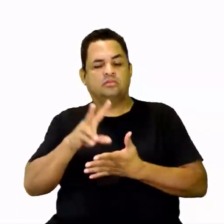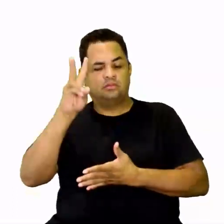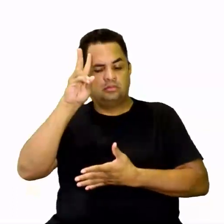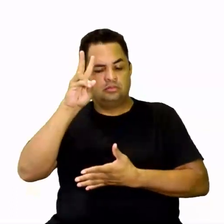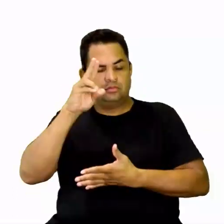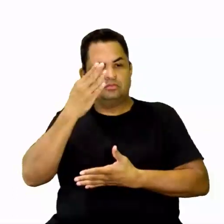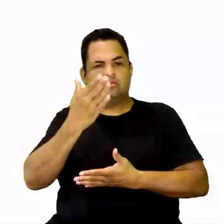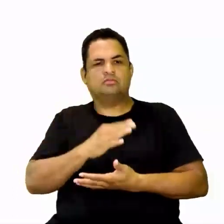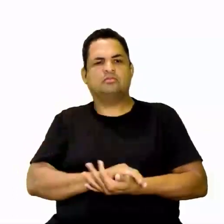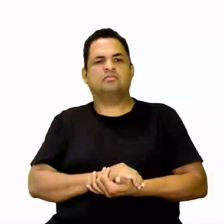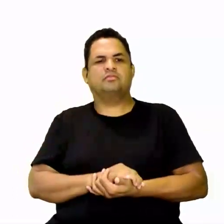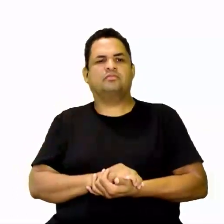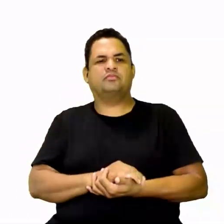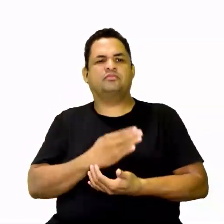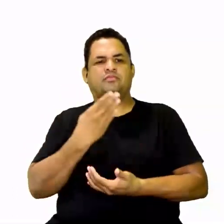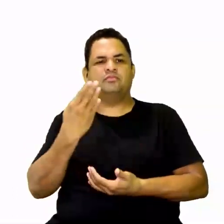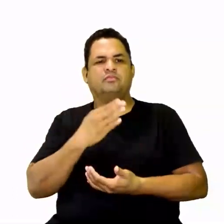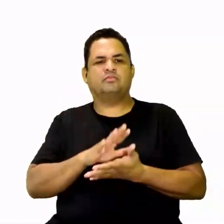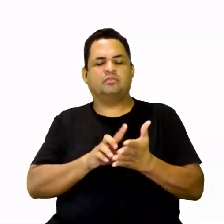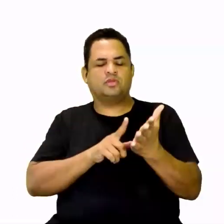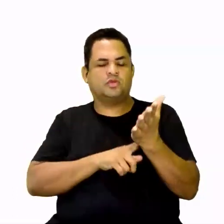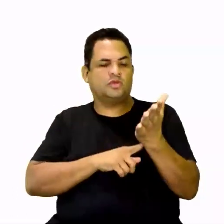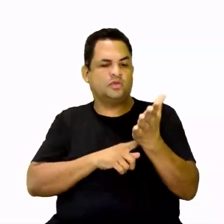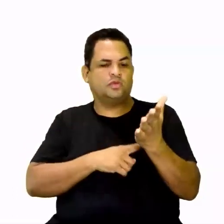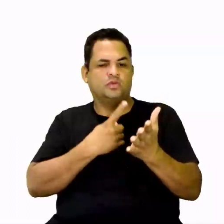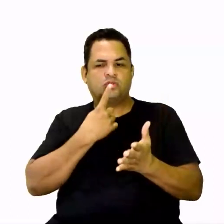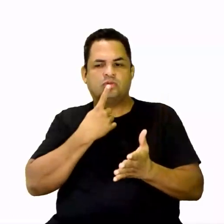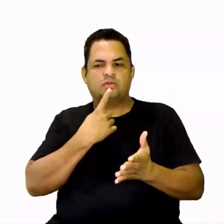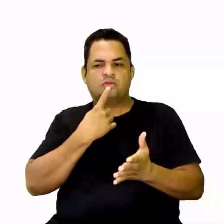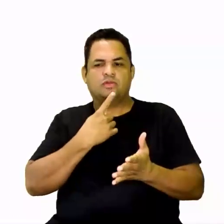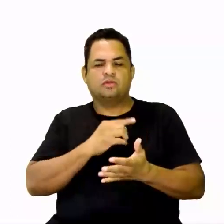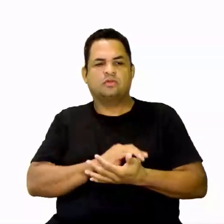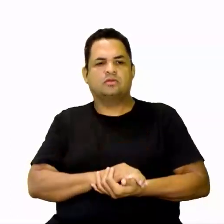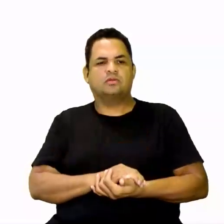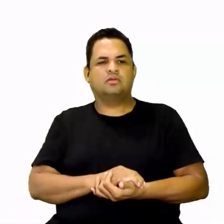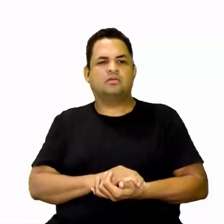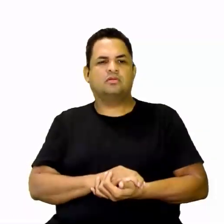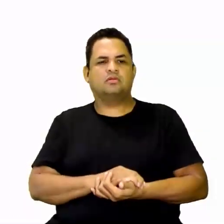né? E quarto, o sangue.